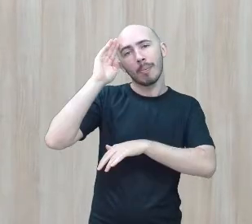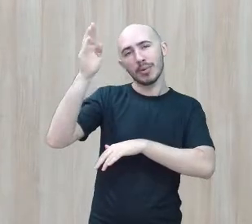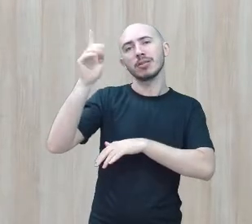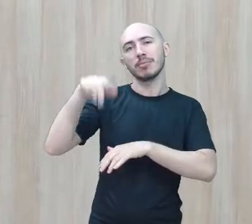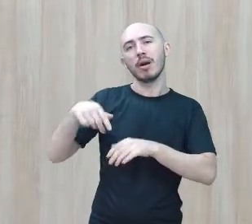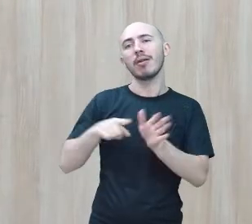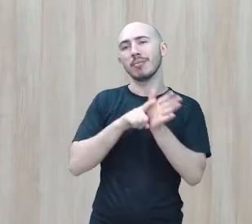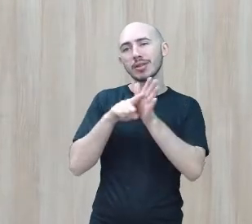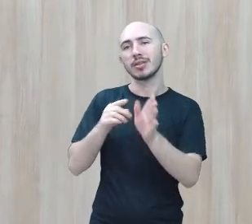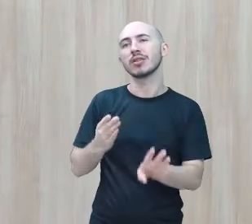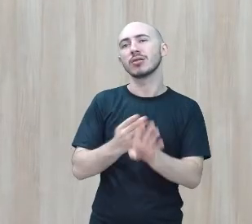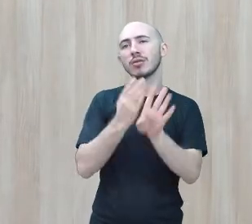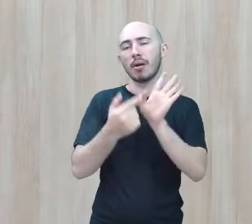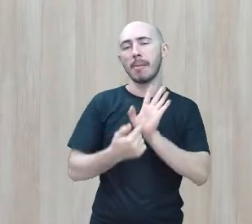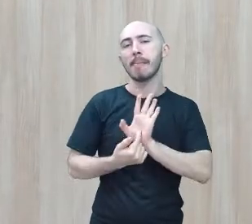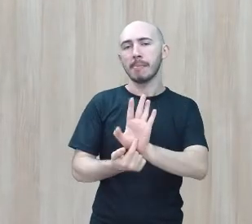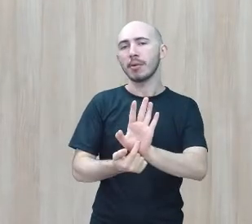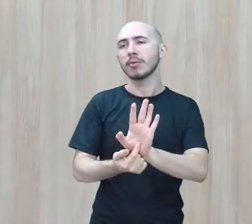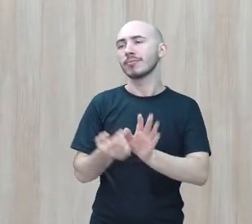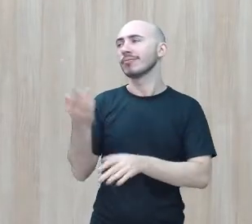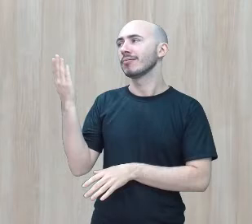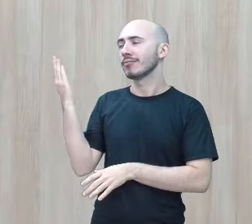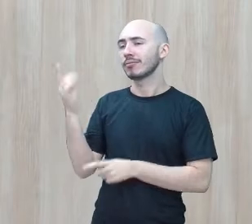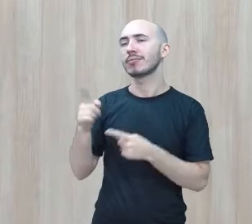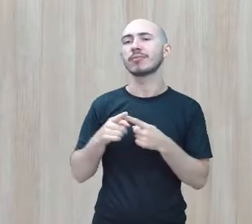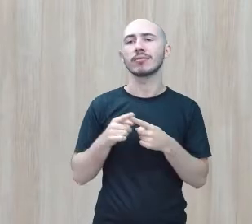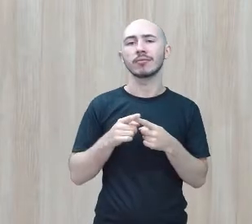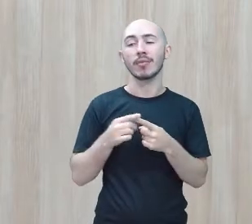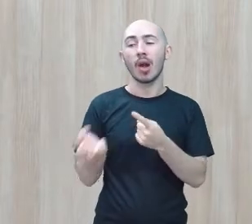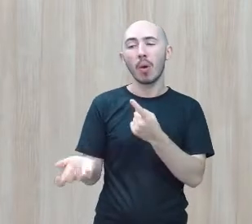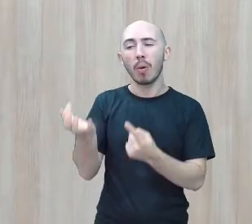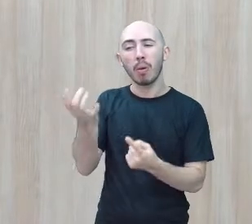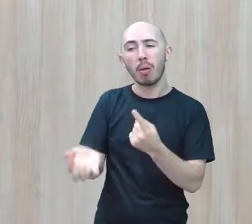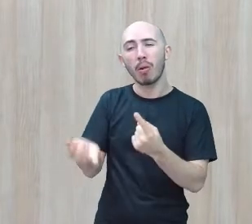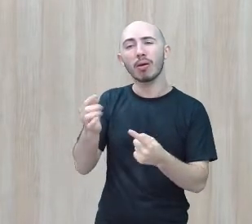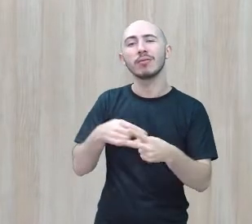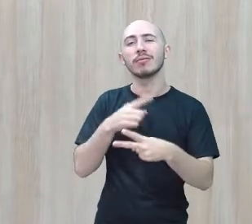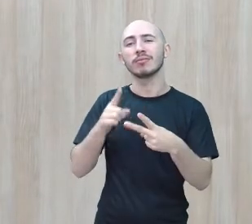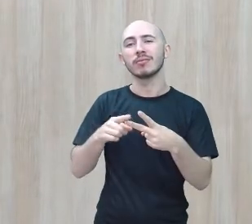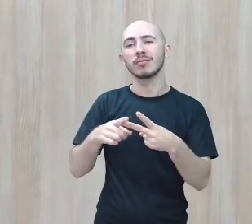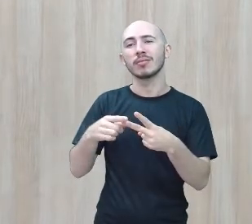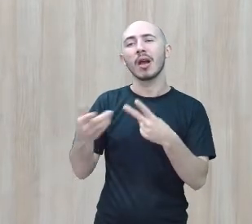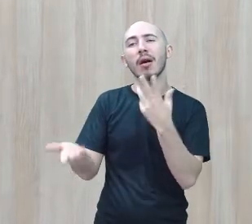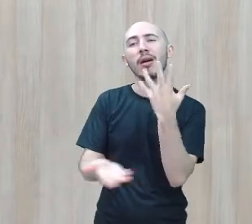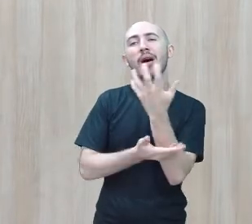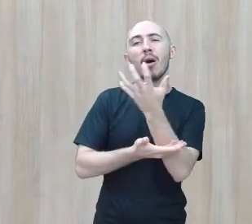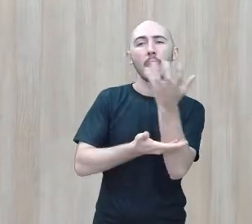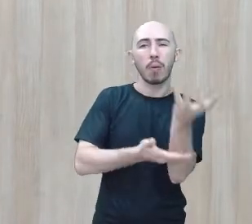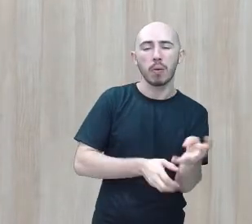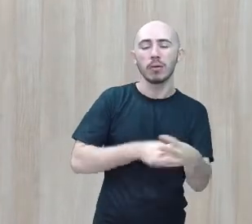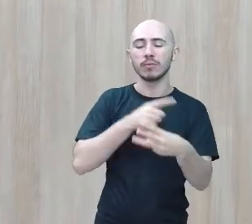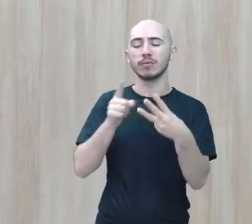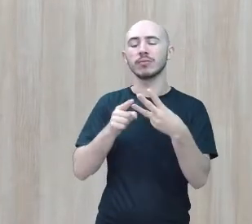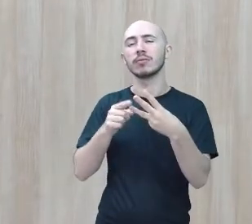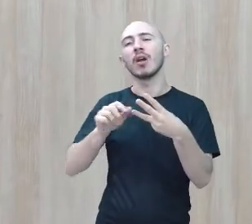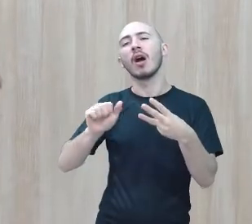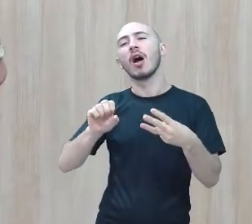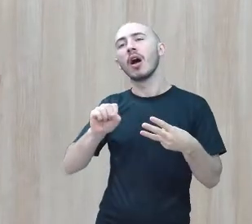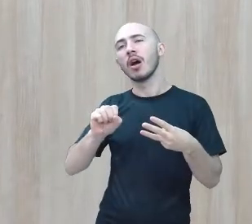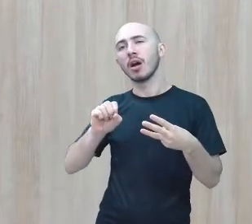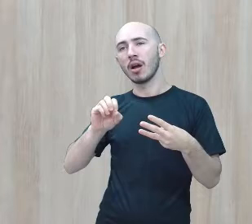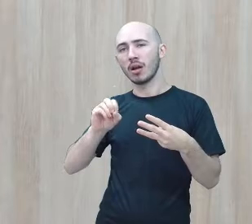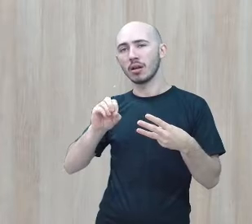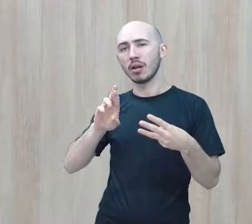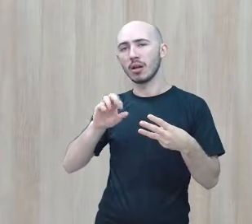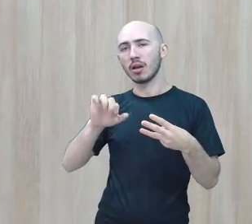nos apresenta as queimadas, o desmatamento e o assoreamento. Vamos lá. Vamos ver primeiro a questão